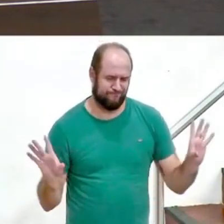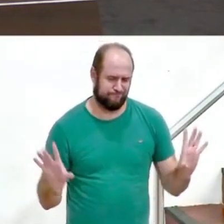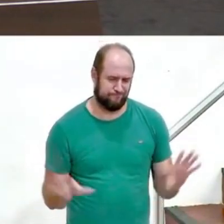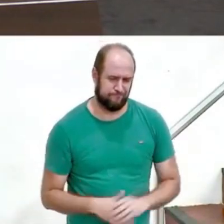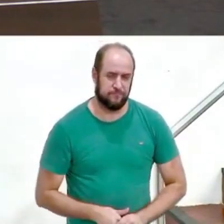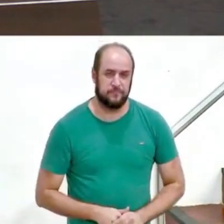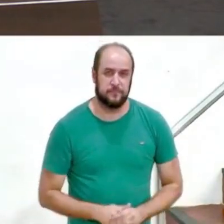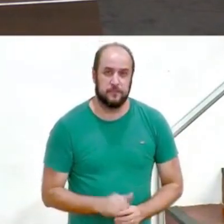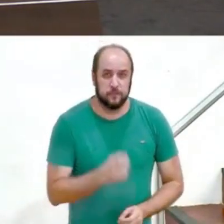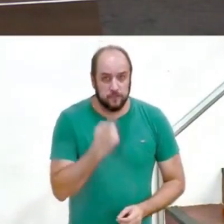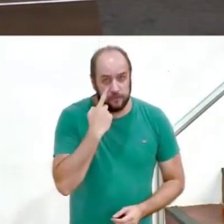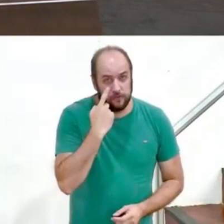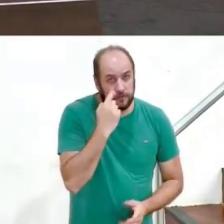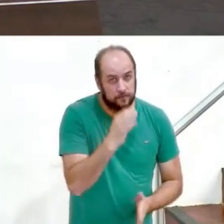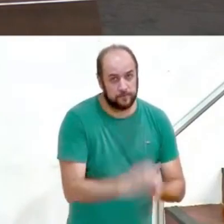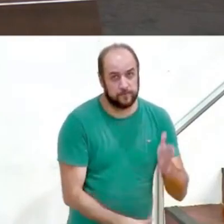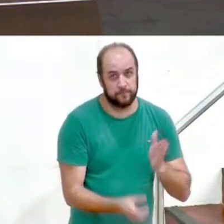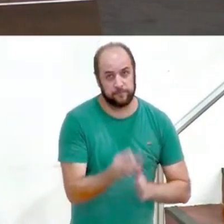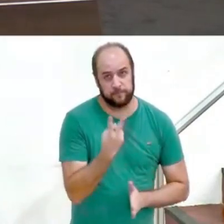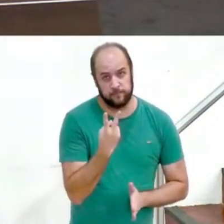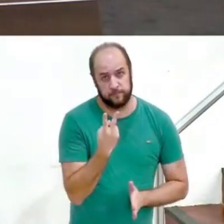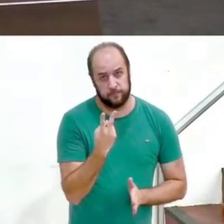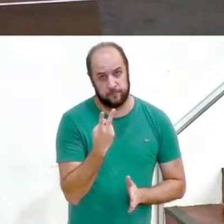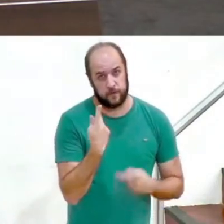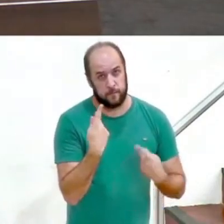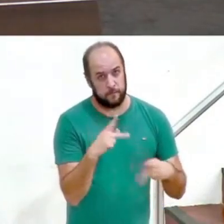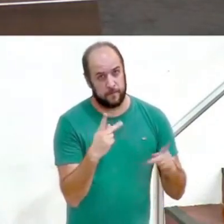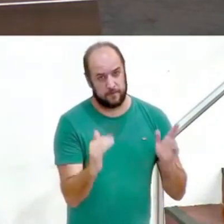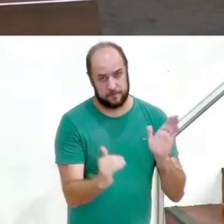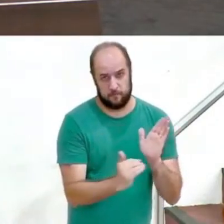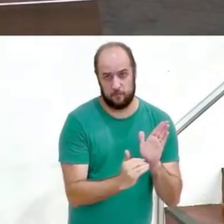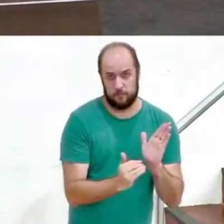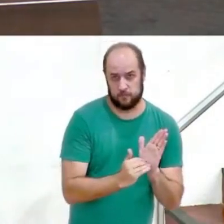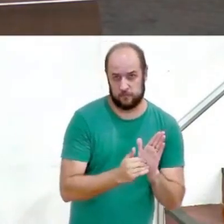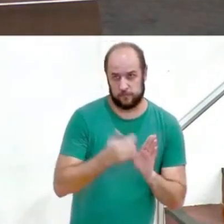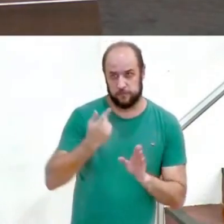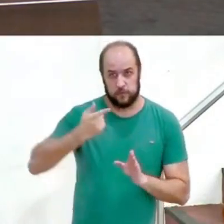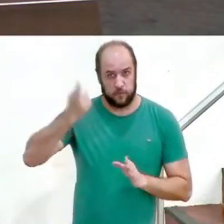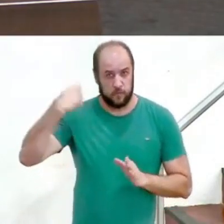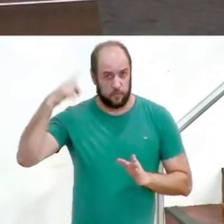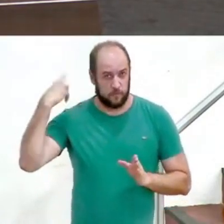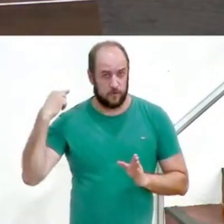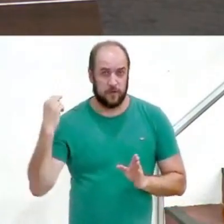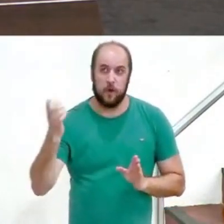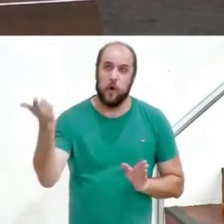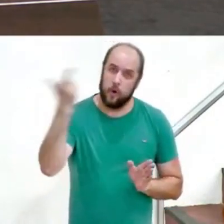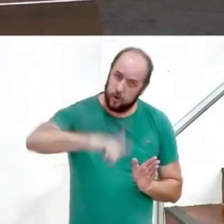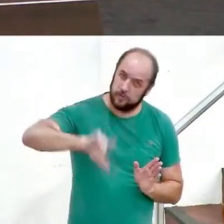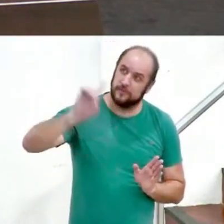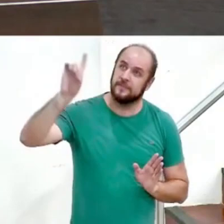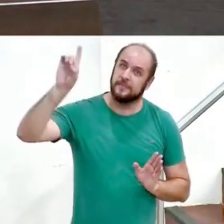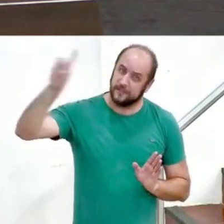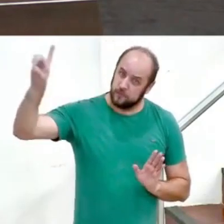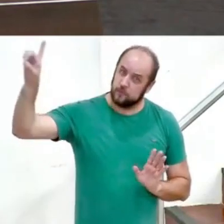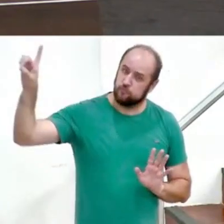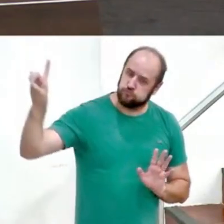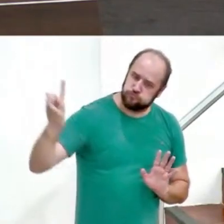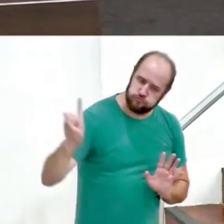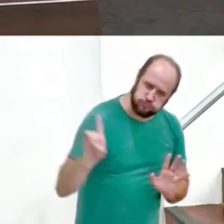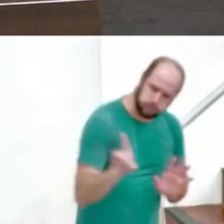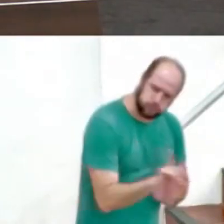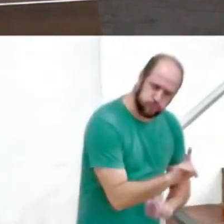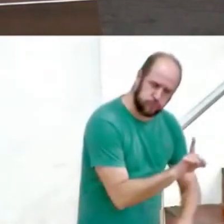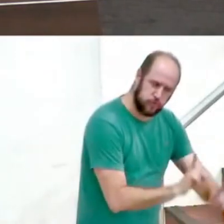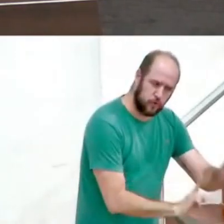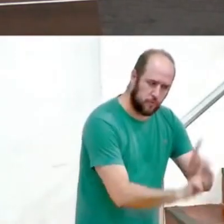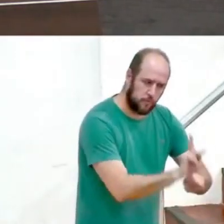O que nós vimos então no capítulo 12, no último sermão exposto, foi mais uma vez o Senhor vindo ao encontro desse povo